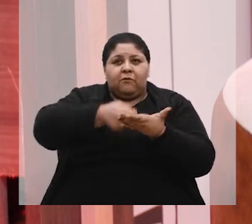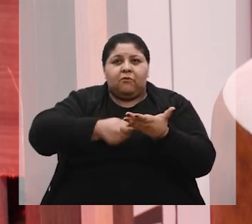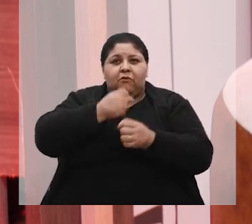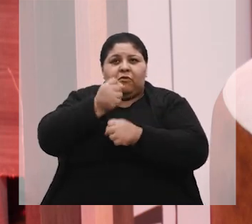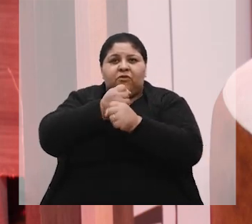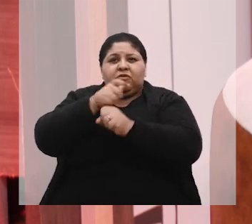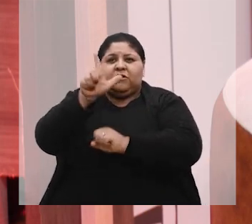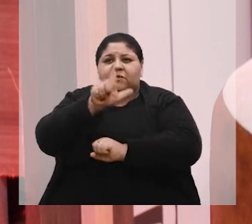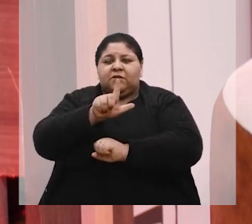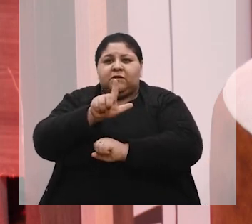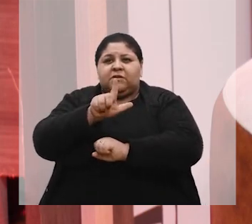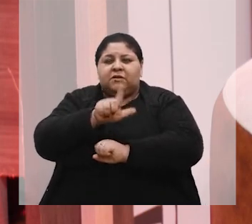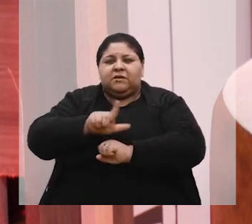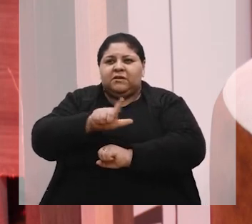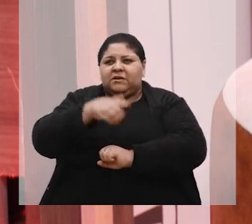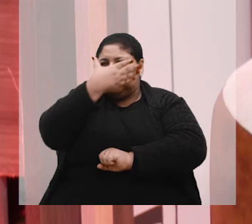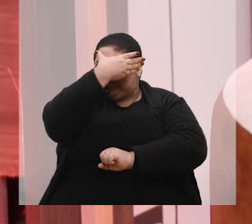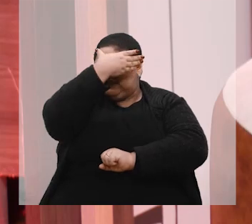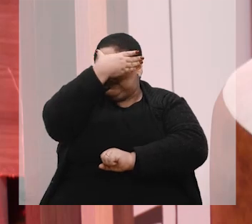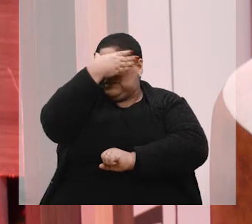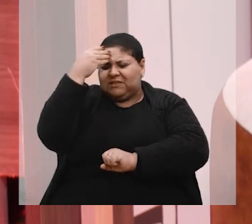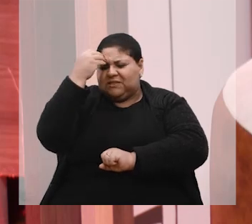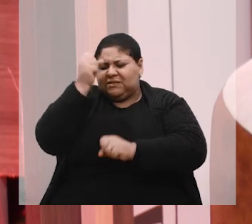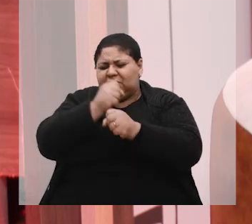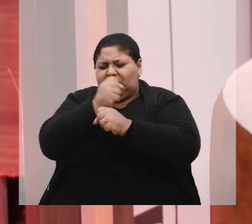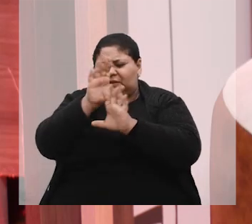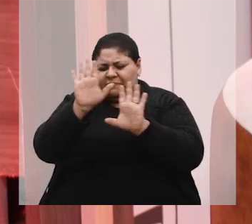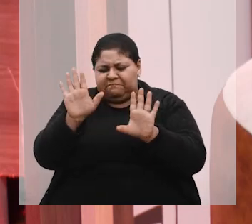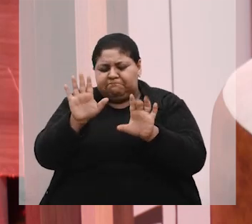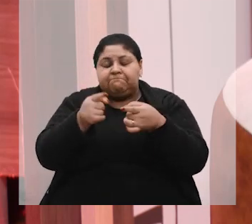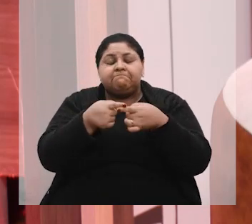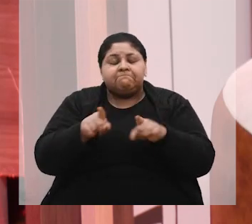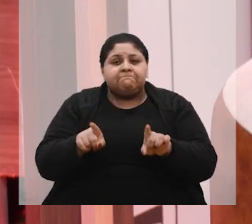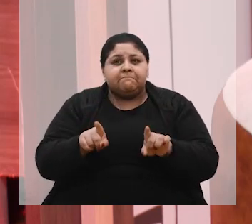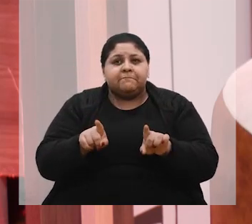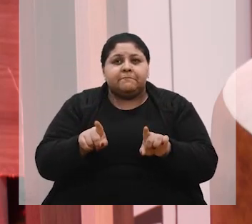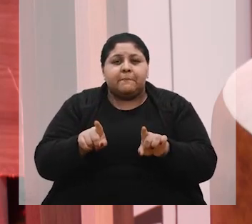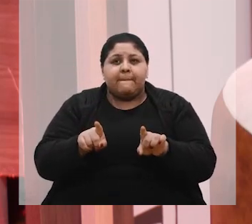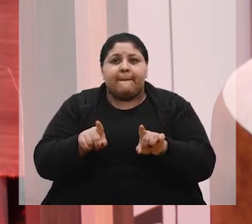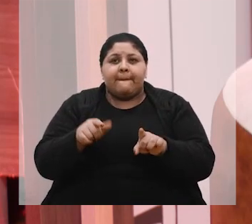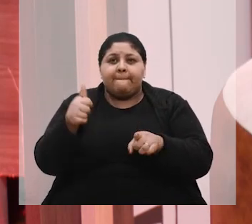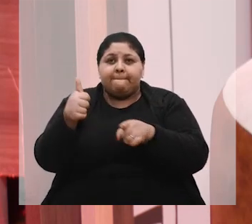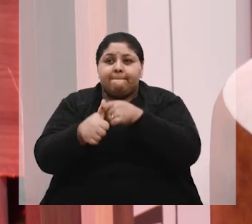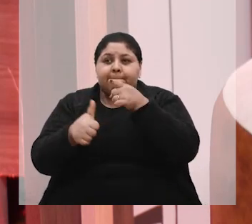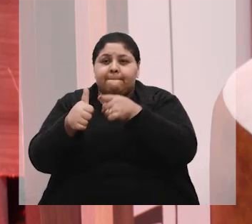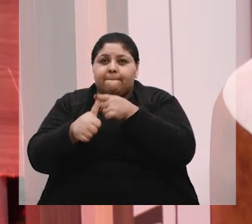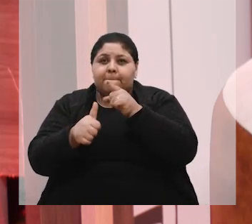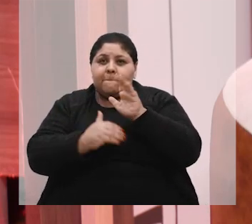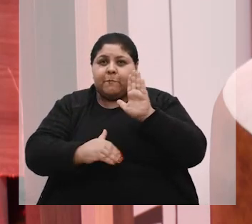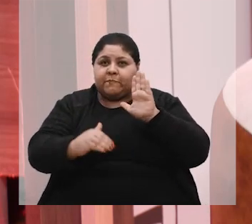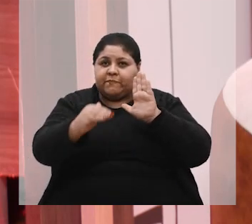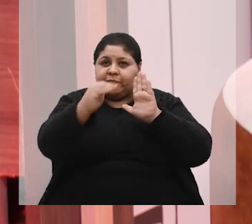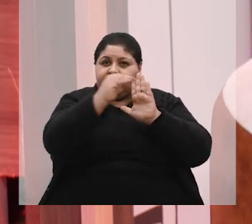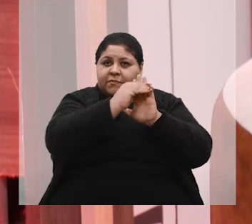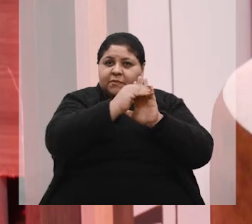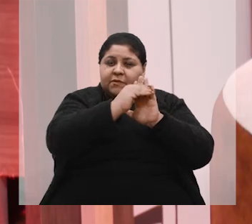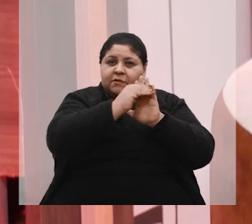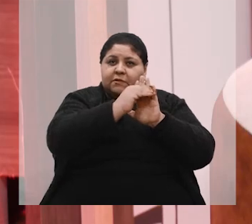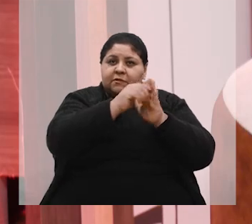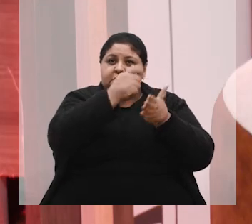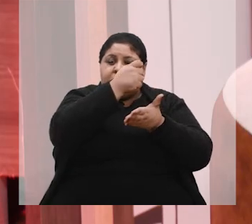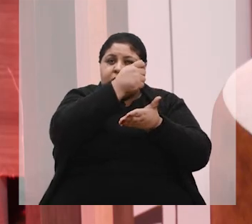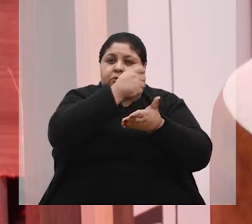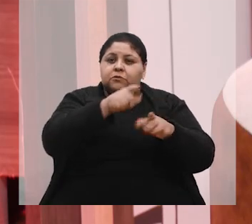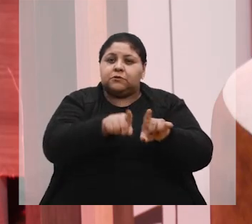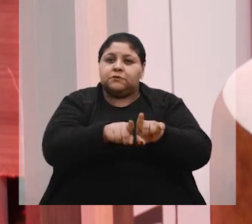não me lembro agora o nome, o ano em que aconteceu, mas com o primeiro lugar aqui no concurso